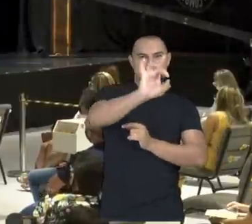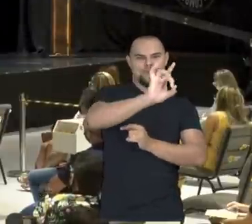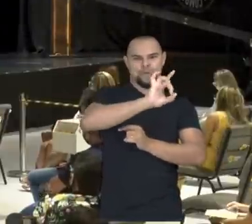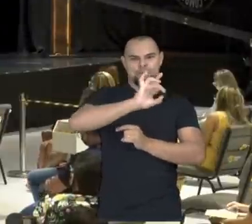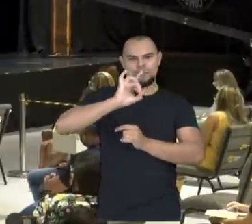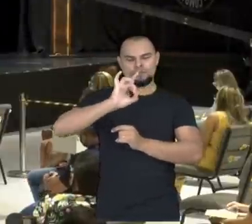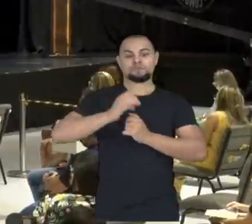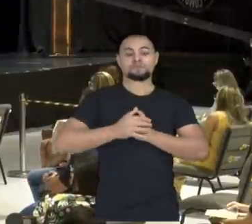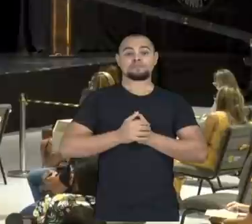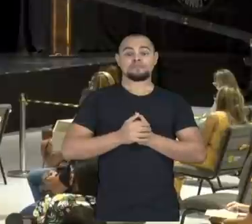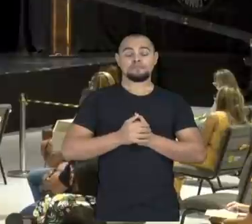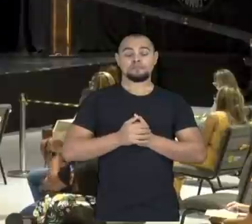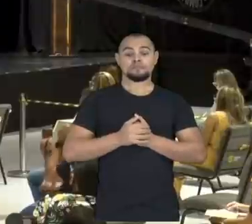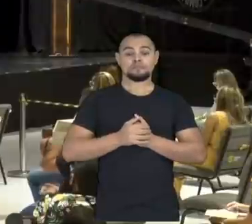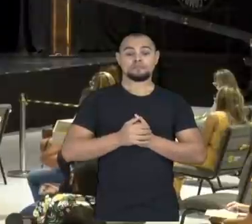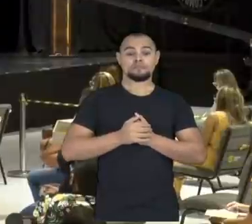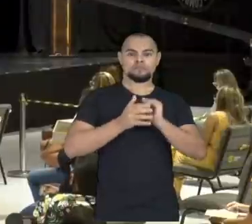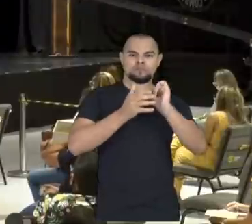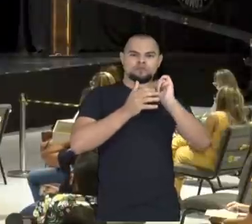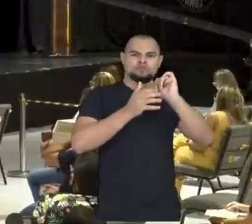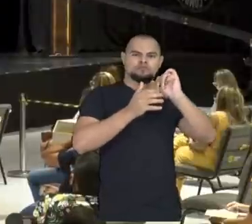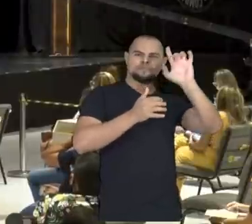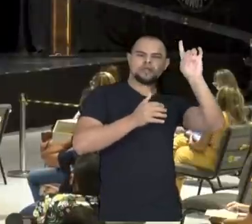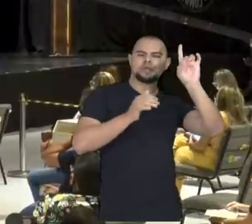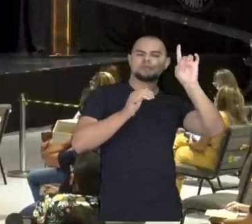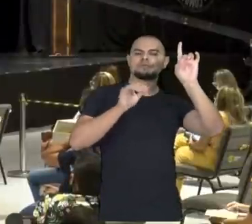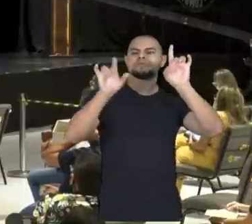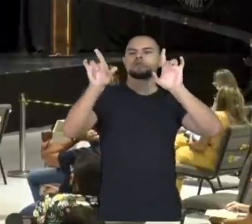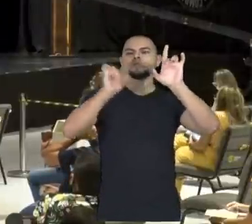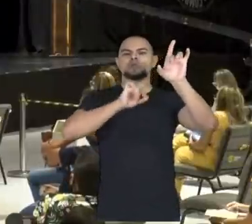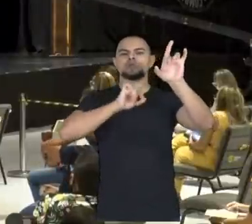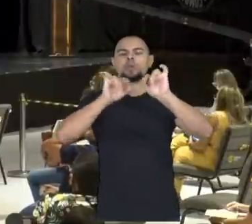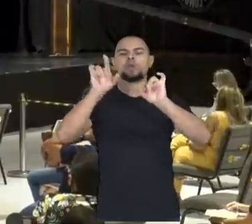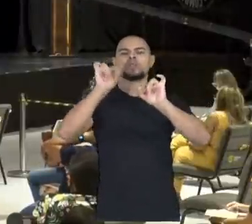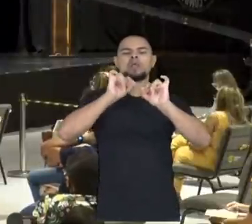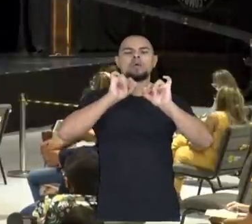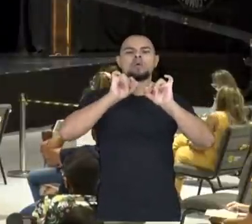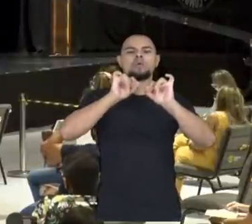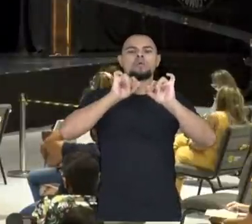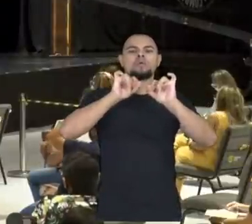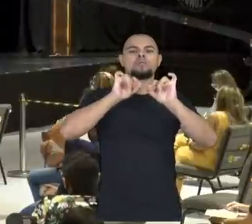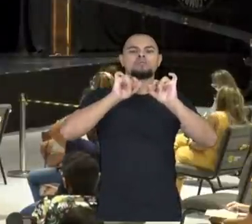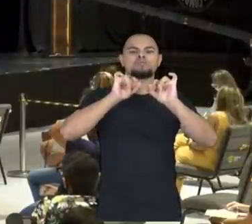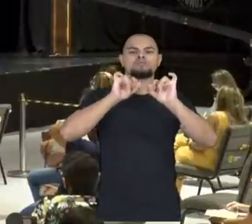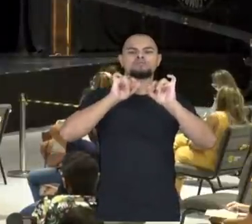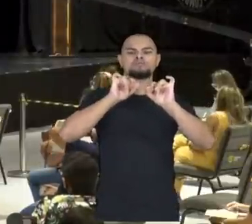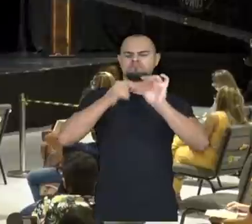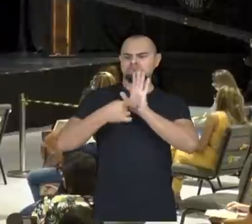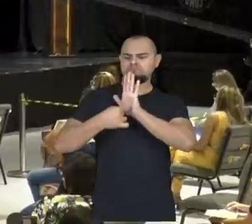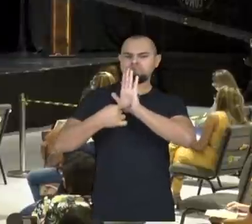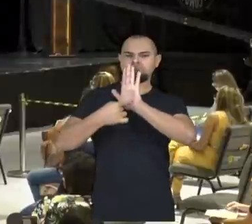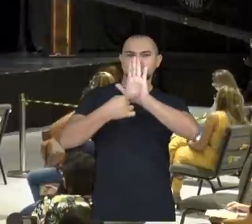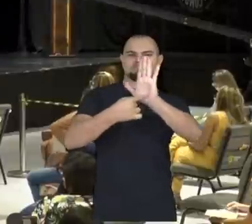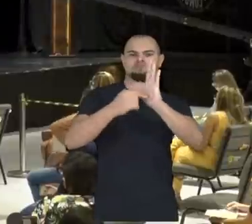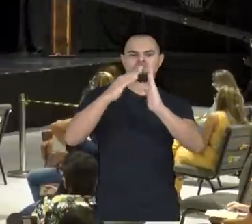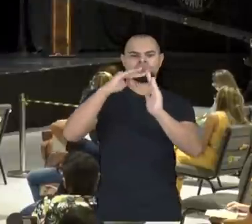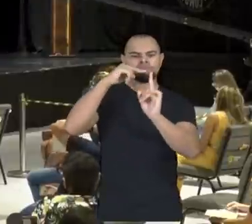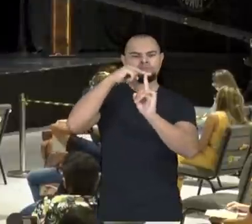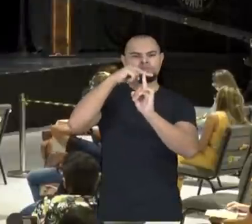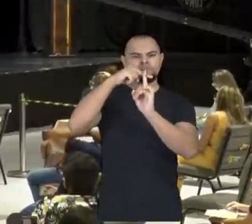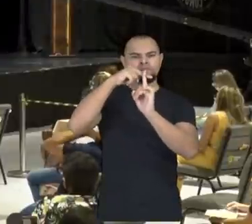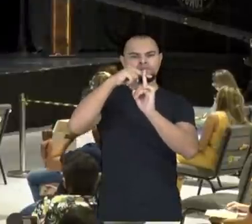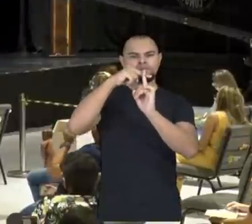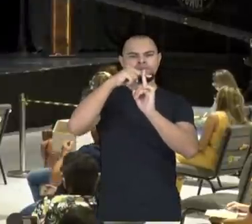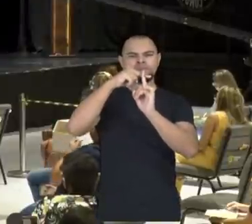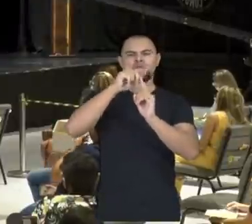a maneira que Deus escolheu para você expressar a catolicidade da igreja. Você sabe que igreja, o